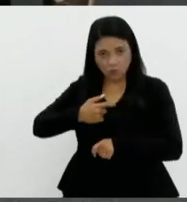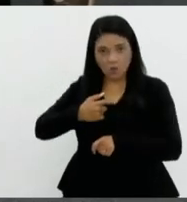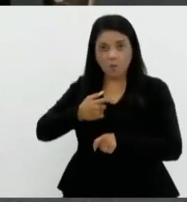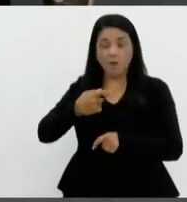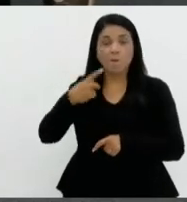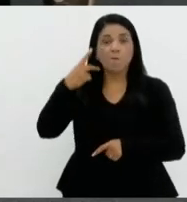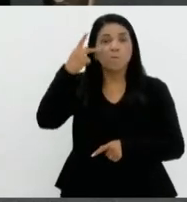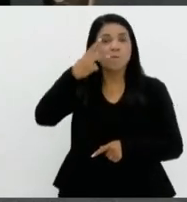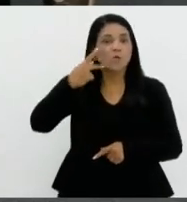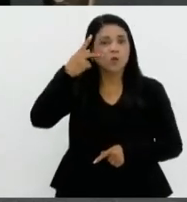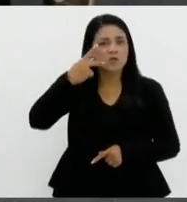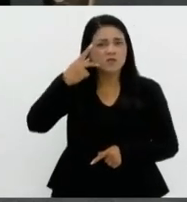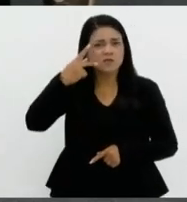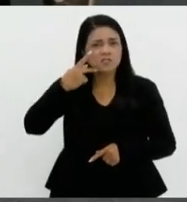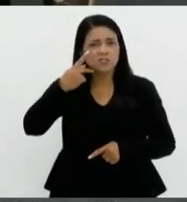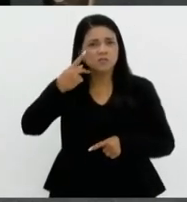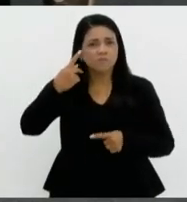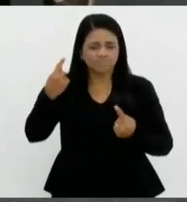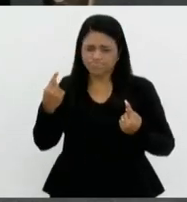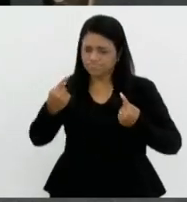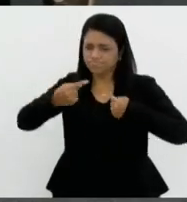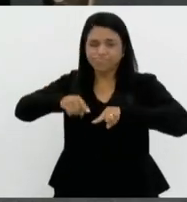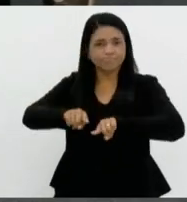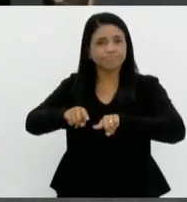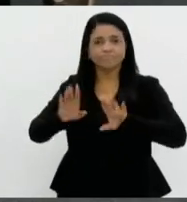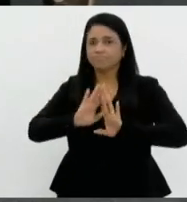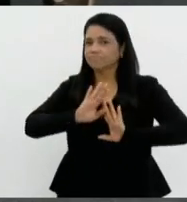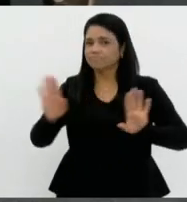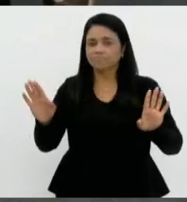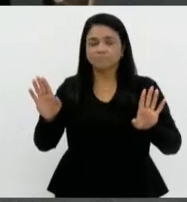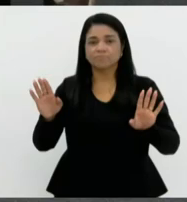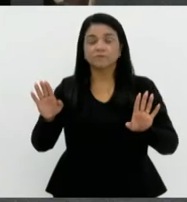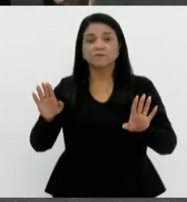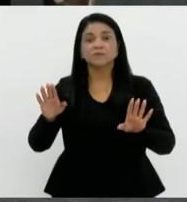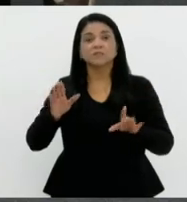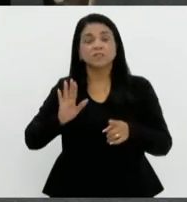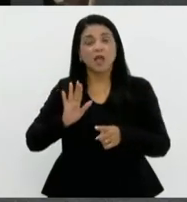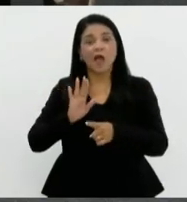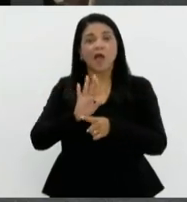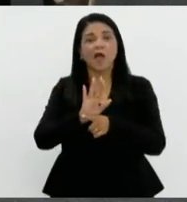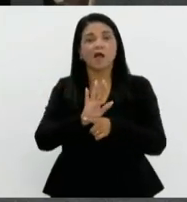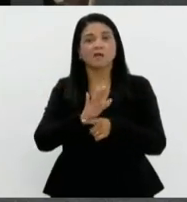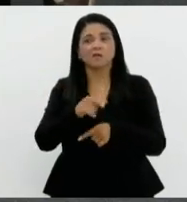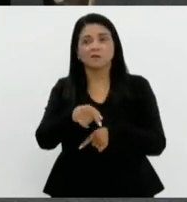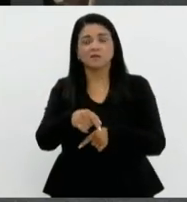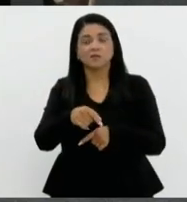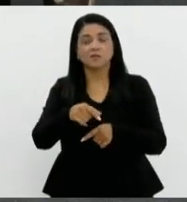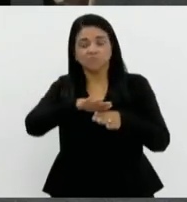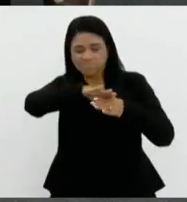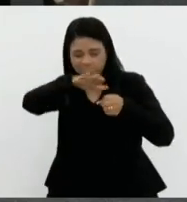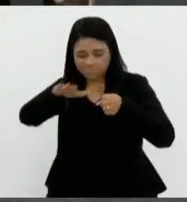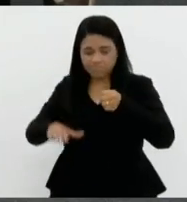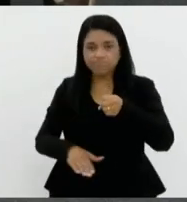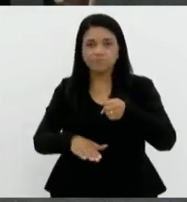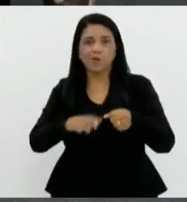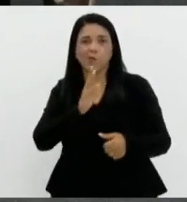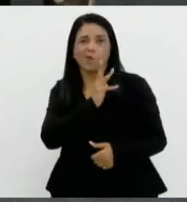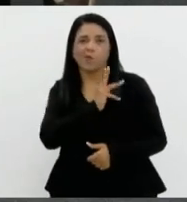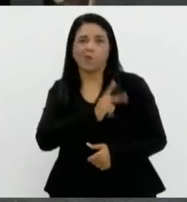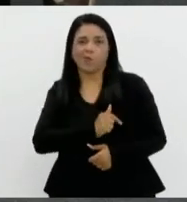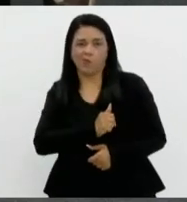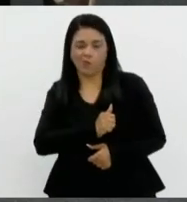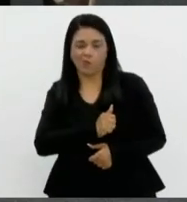não inviabilizou um Estado palestino, tentou subjugar o